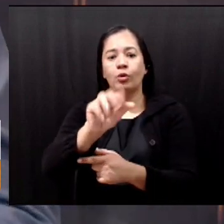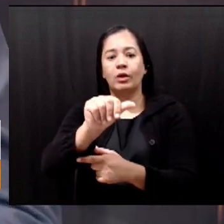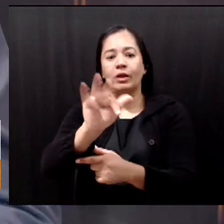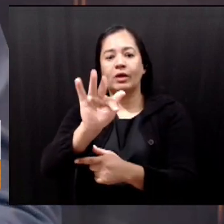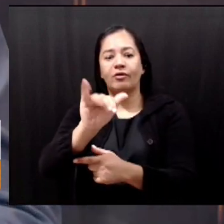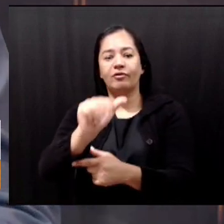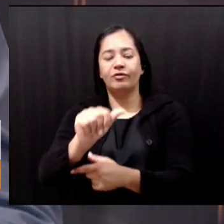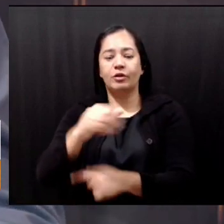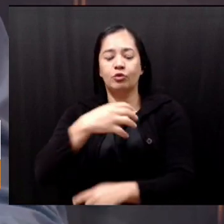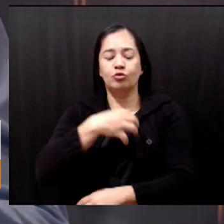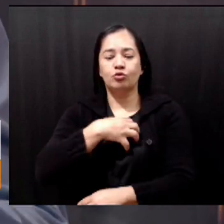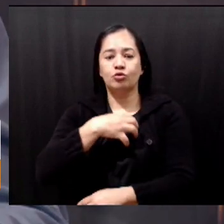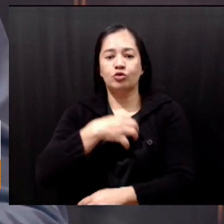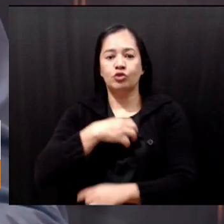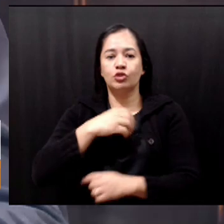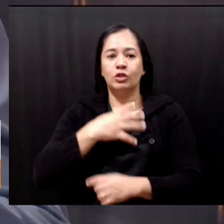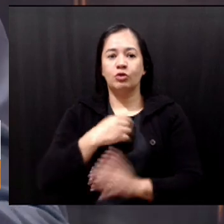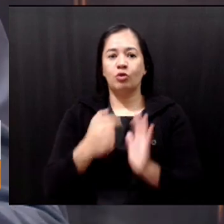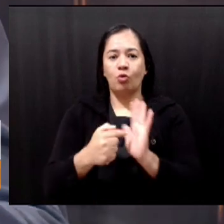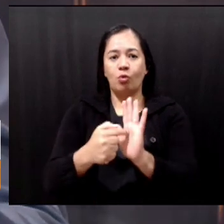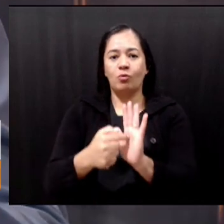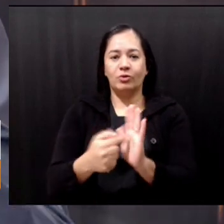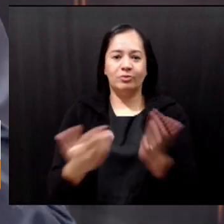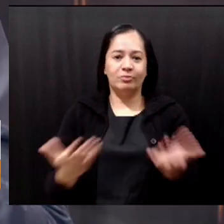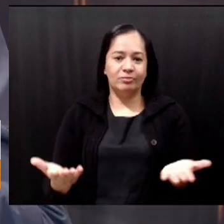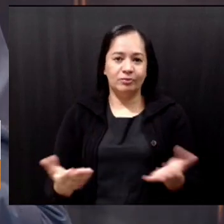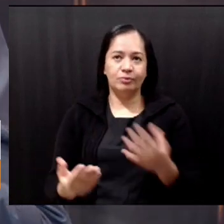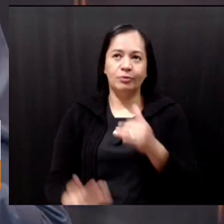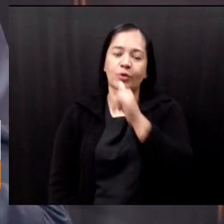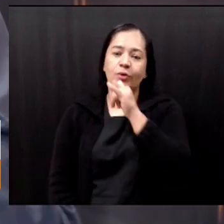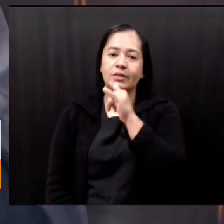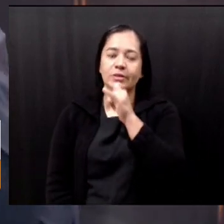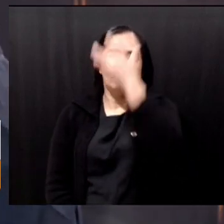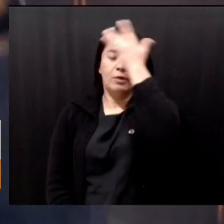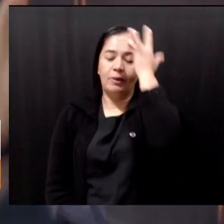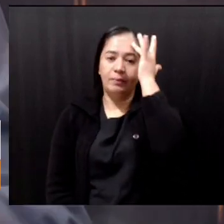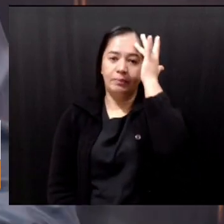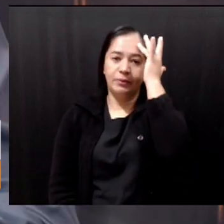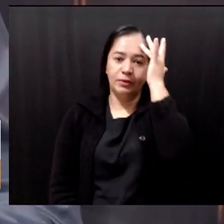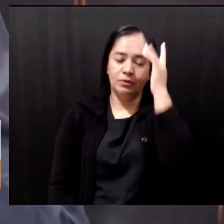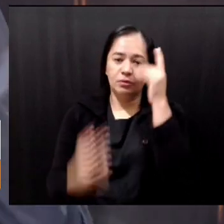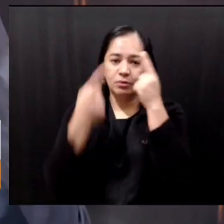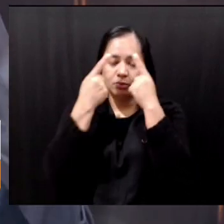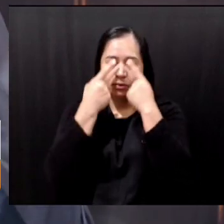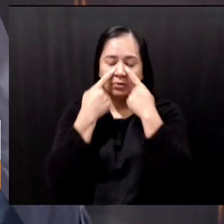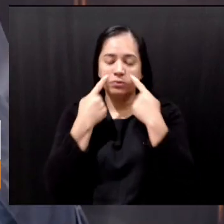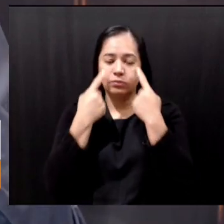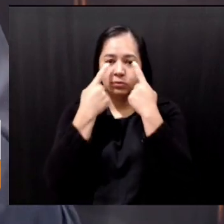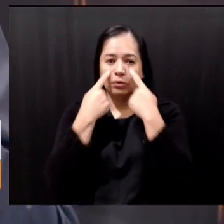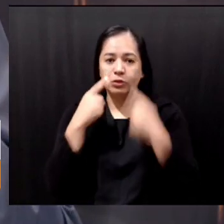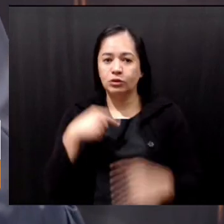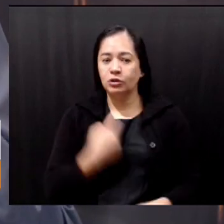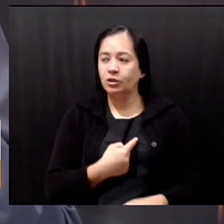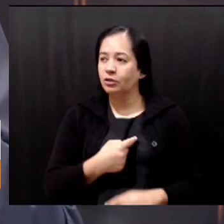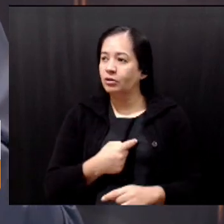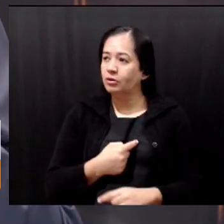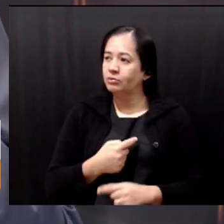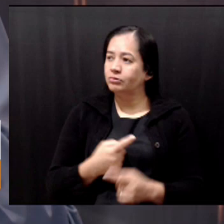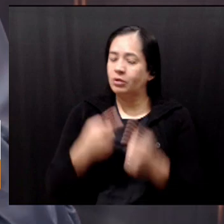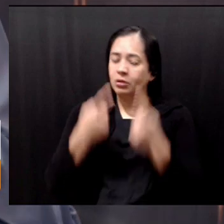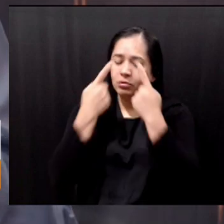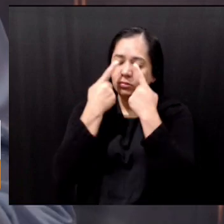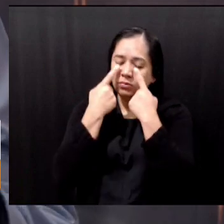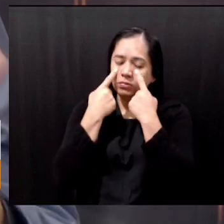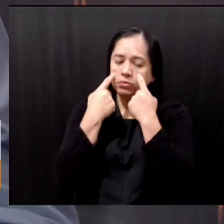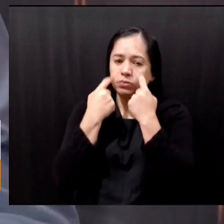comportamento se apresenta. Uhum. Então, por exemplo, alguém que está chorando, a gente pega um recorte, né, está saindo lágrimas do olho,